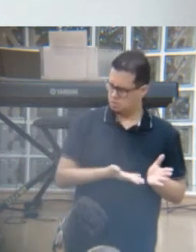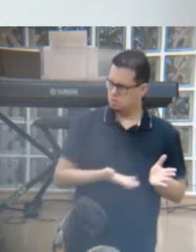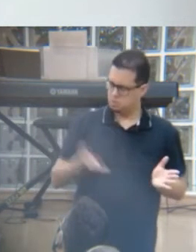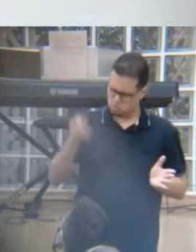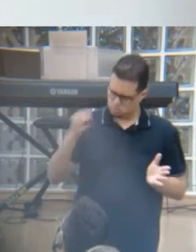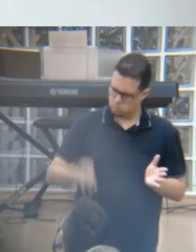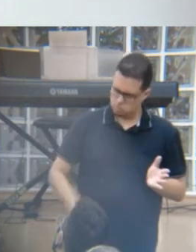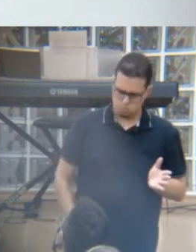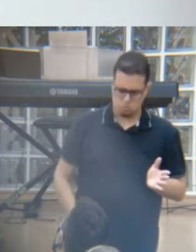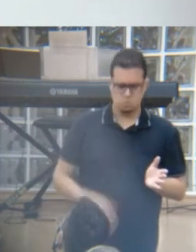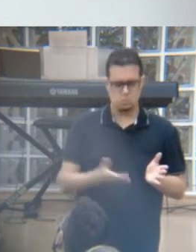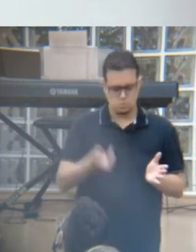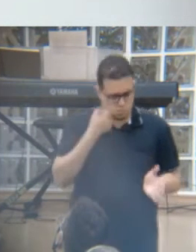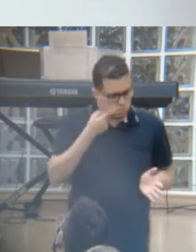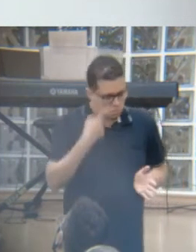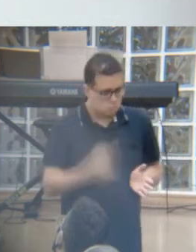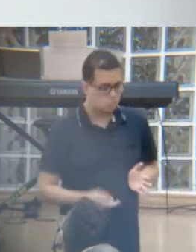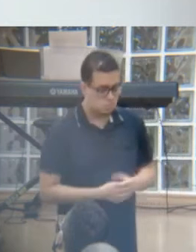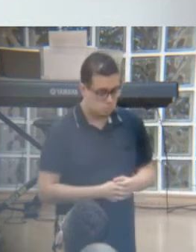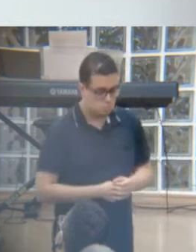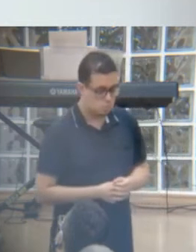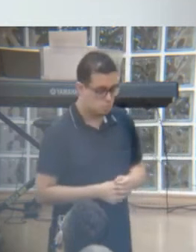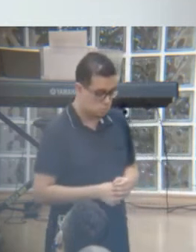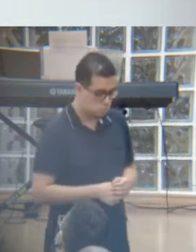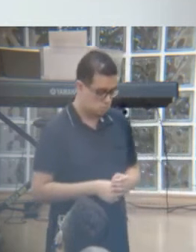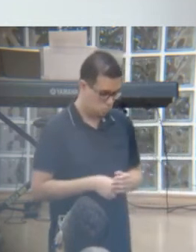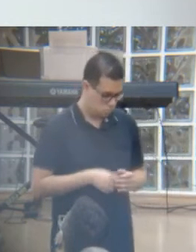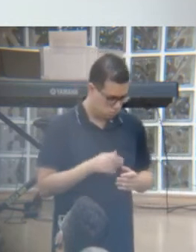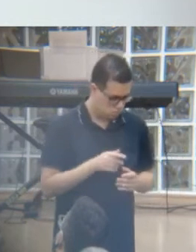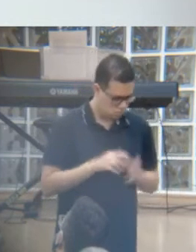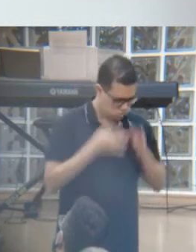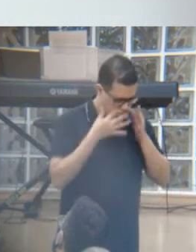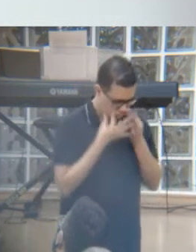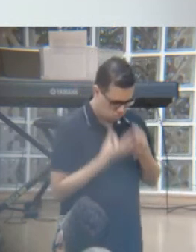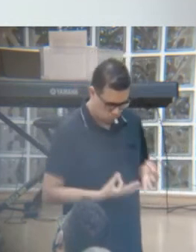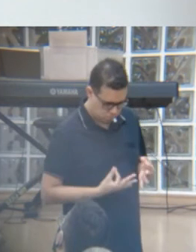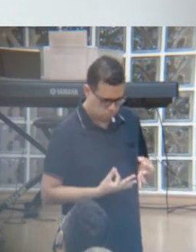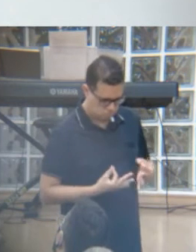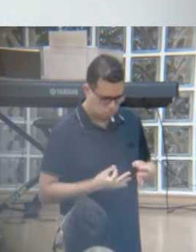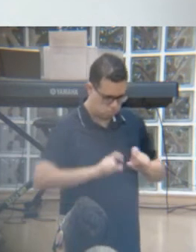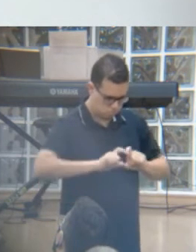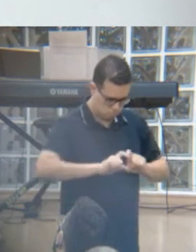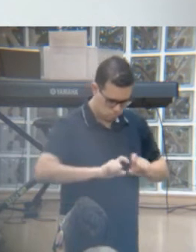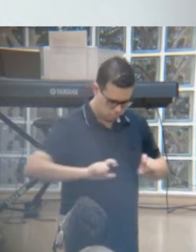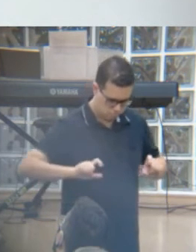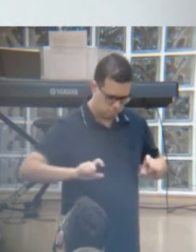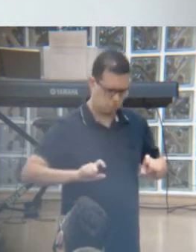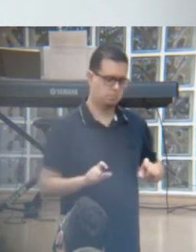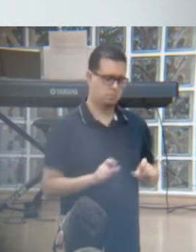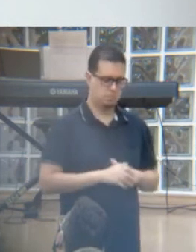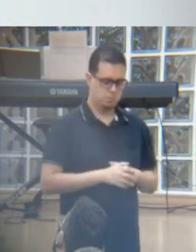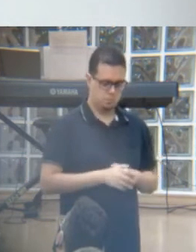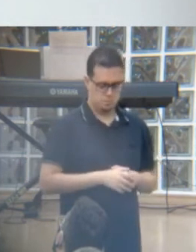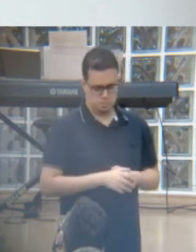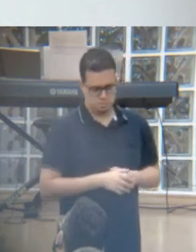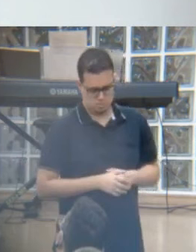A gente vai observar com um pouquinho mais de cuidado a expressão, a sentença,